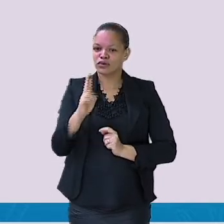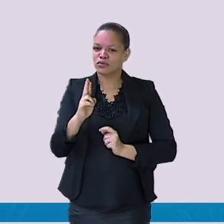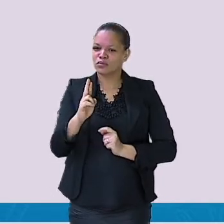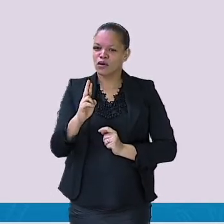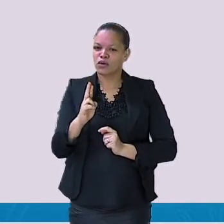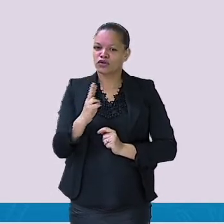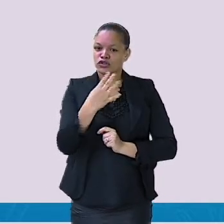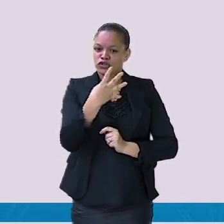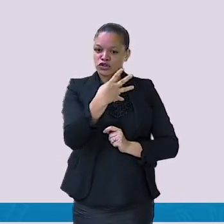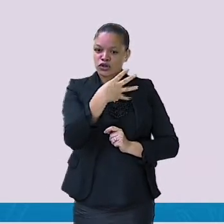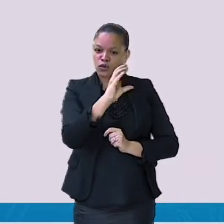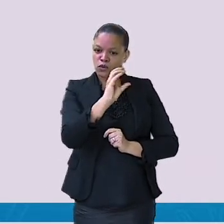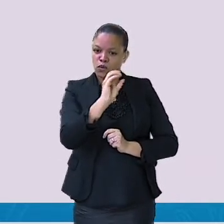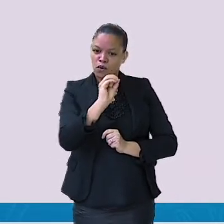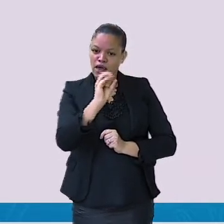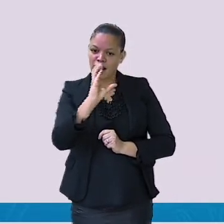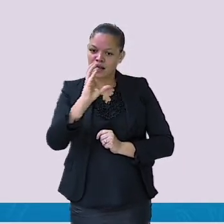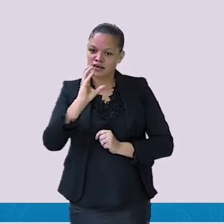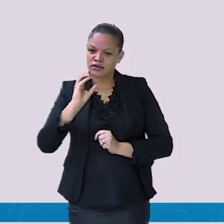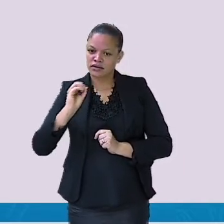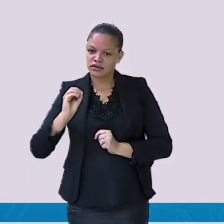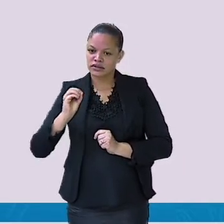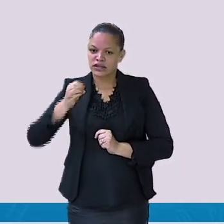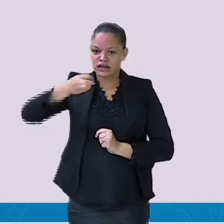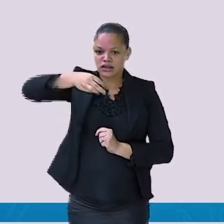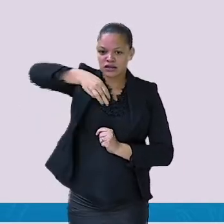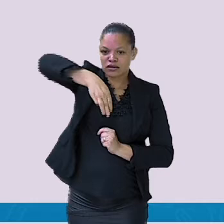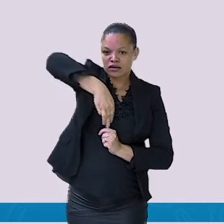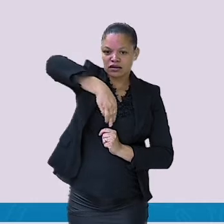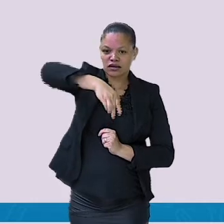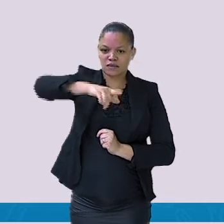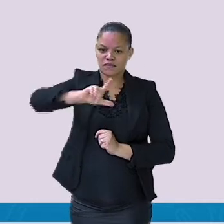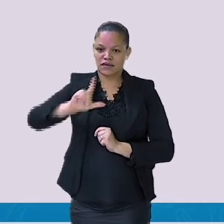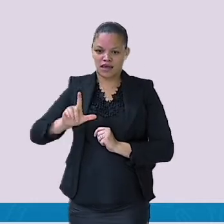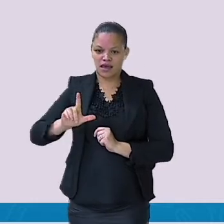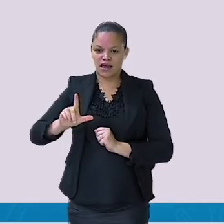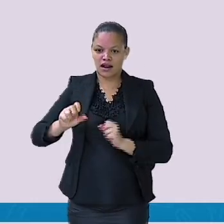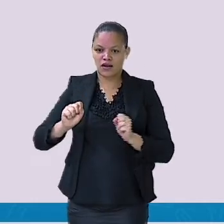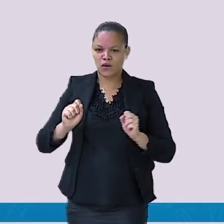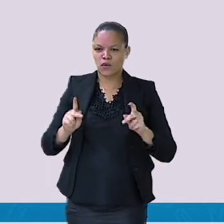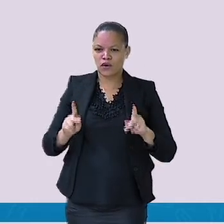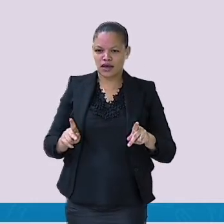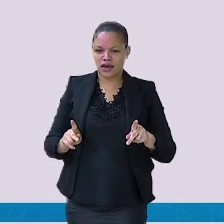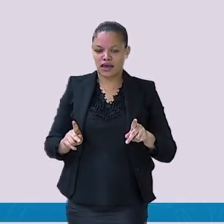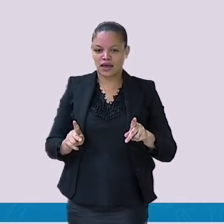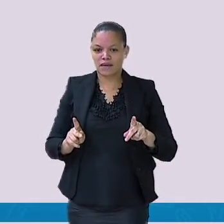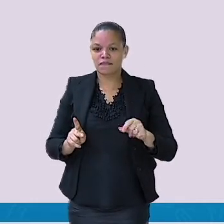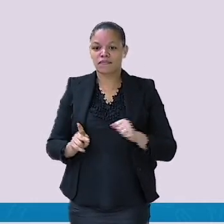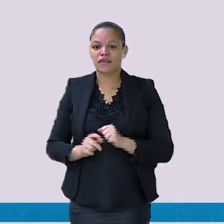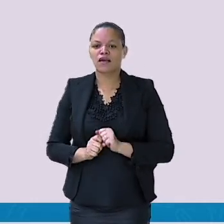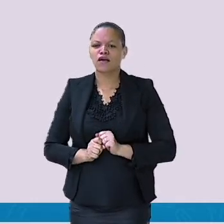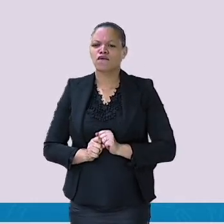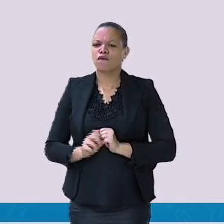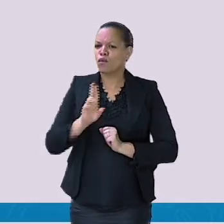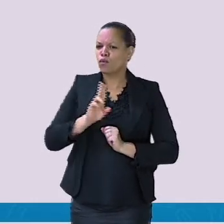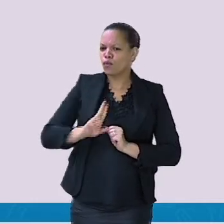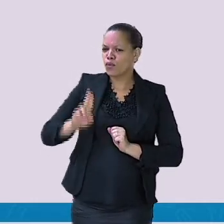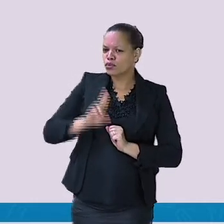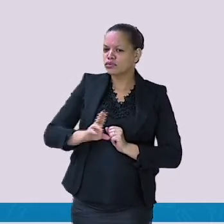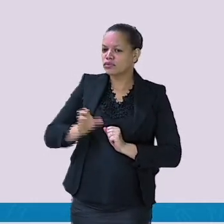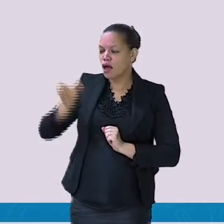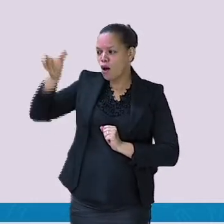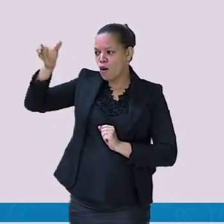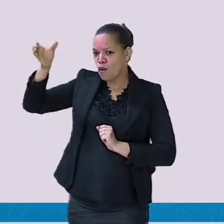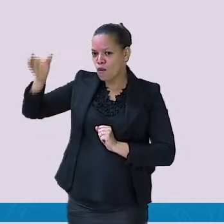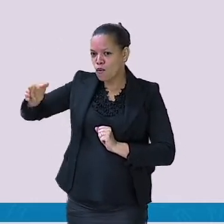Ou seja, se eu colocar 400 nesse copo, mais 400, até completar os 5